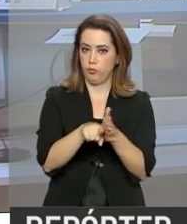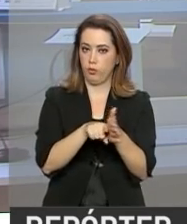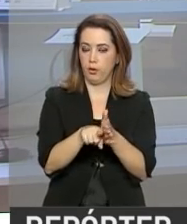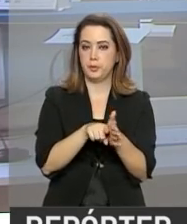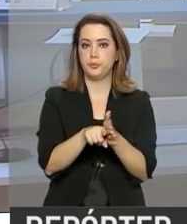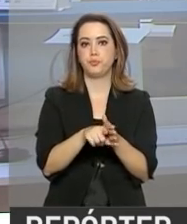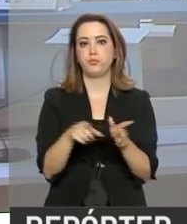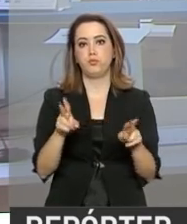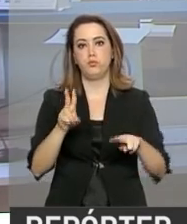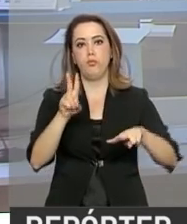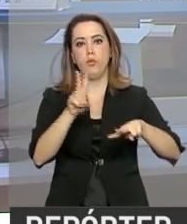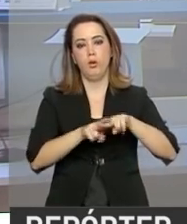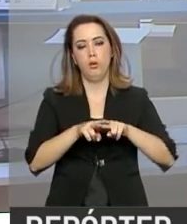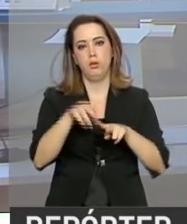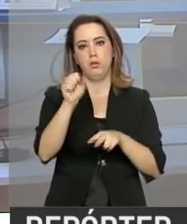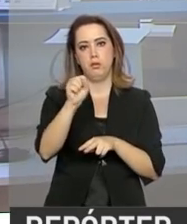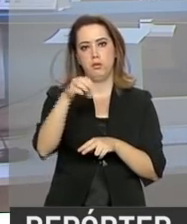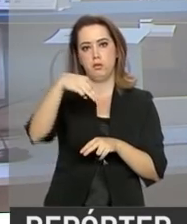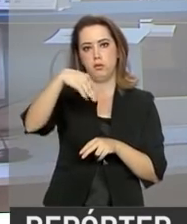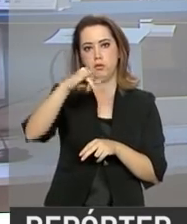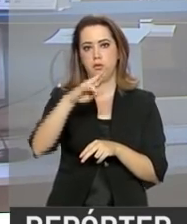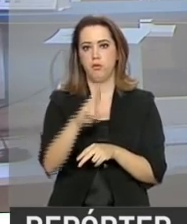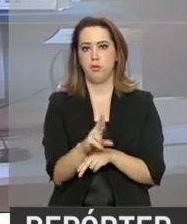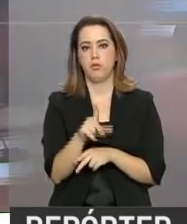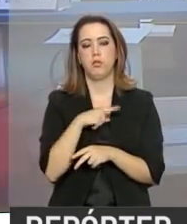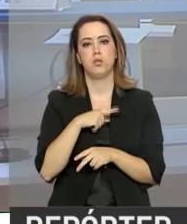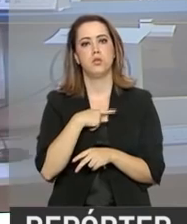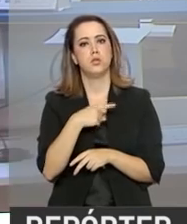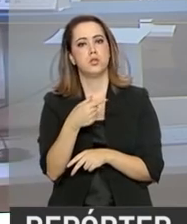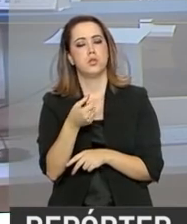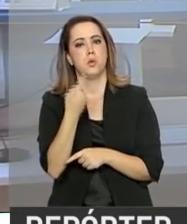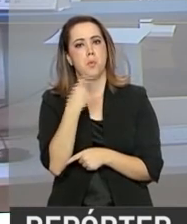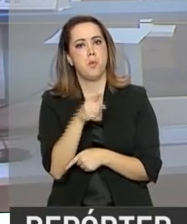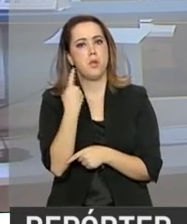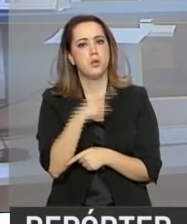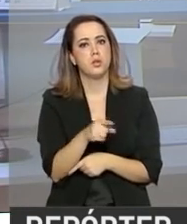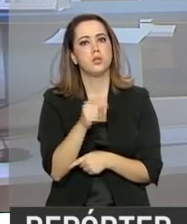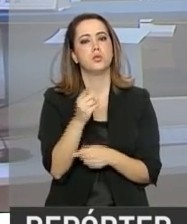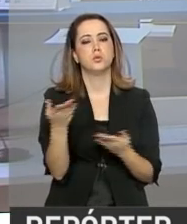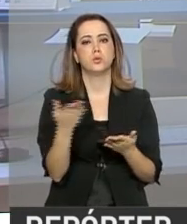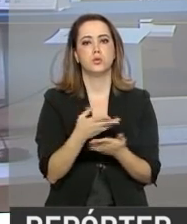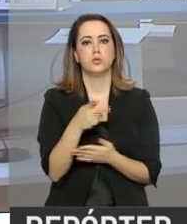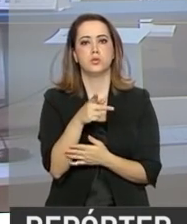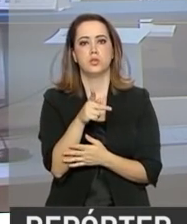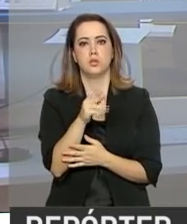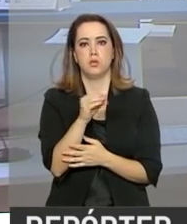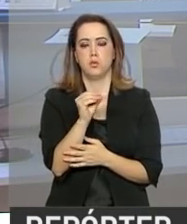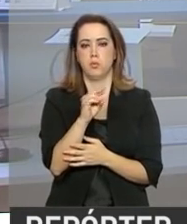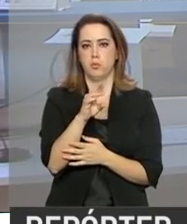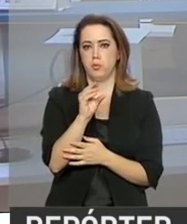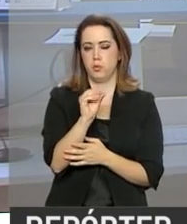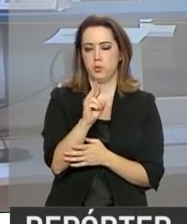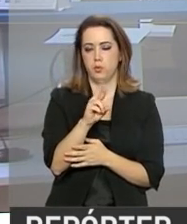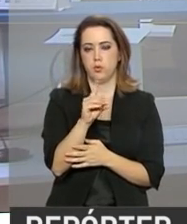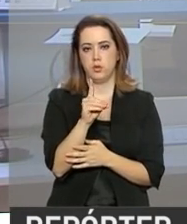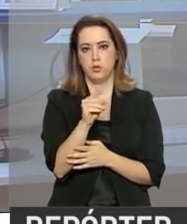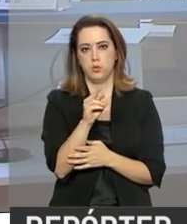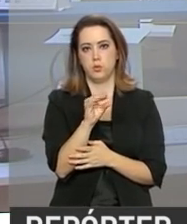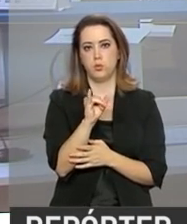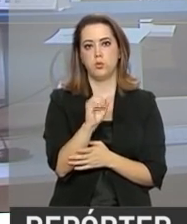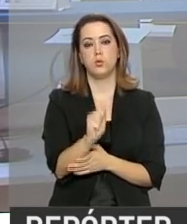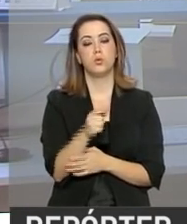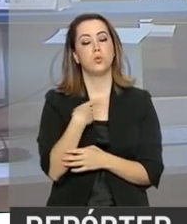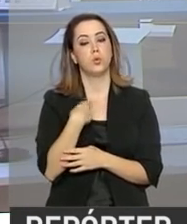Samir Assad a denúncia foi oferecida pela Procuradoria da República no Rio de Janeiro que acusa Samir